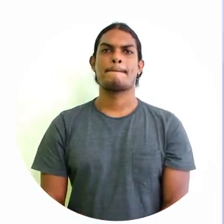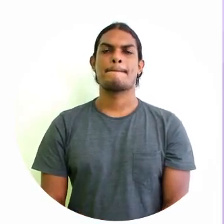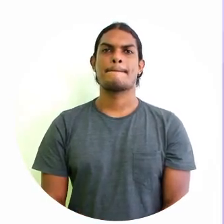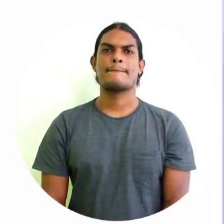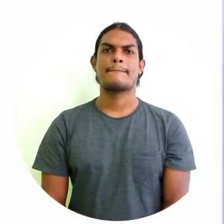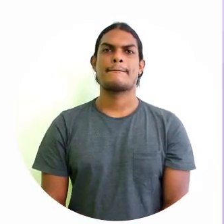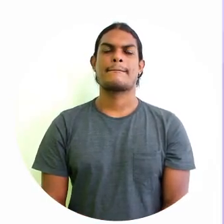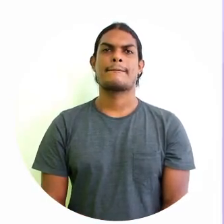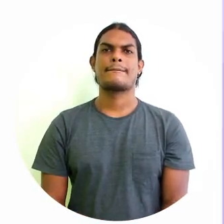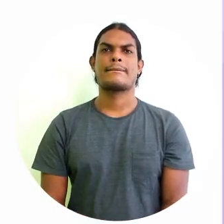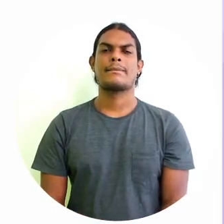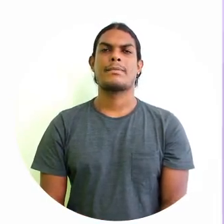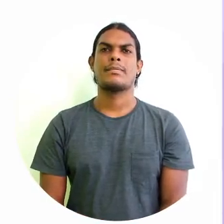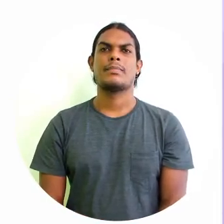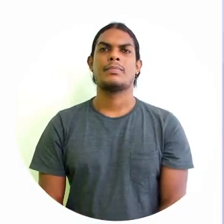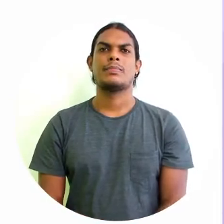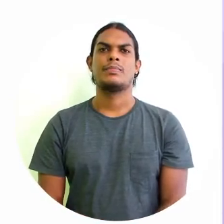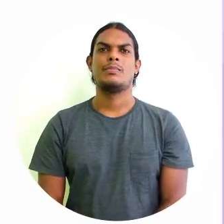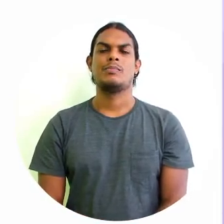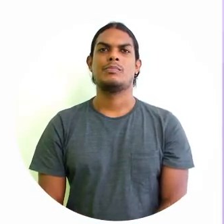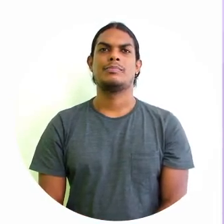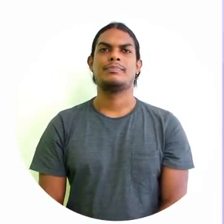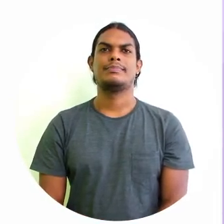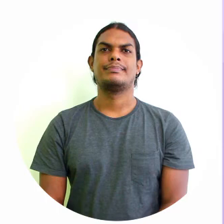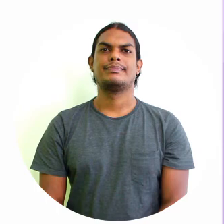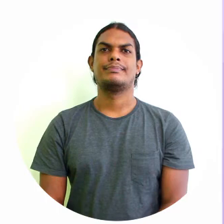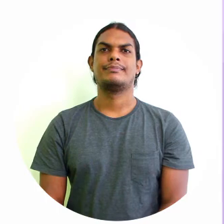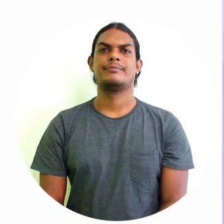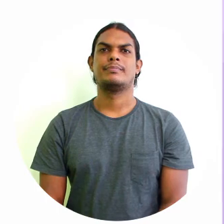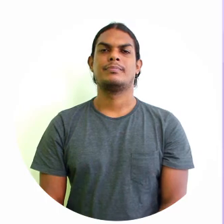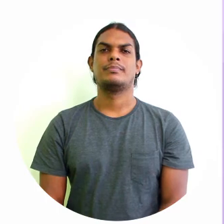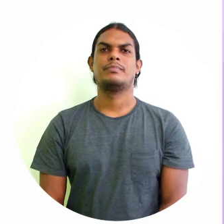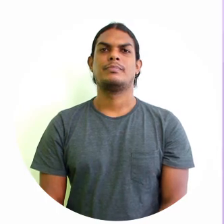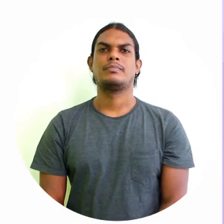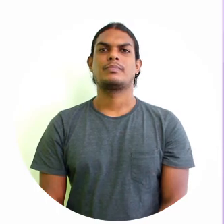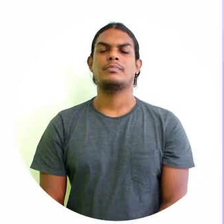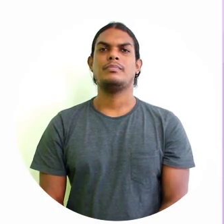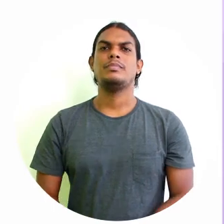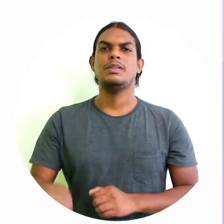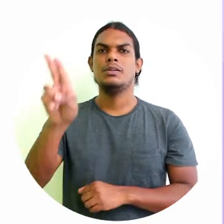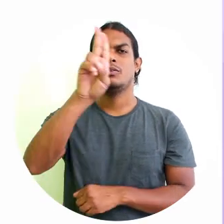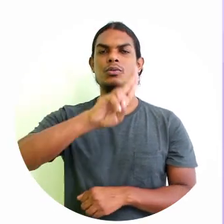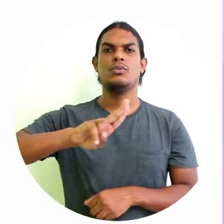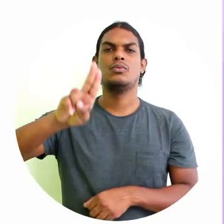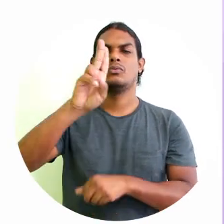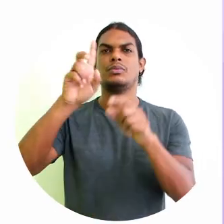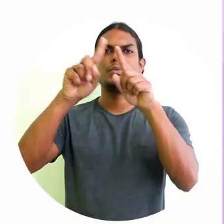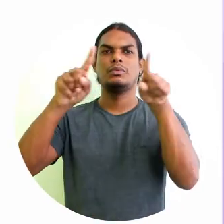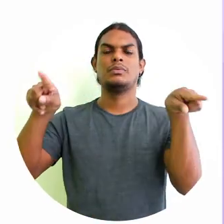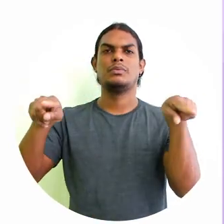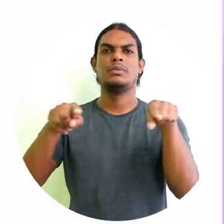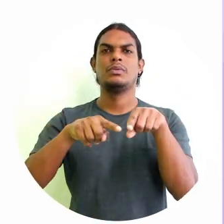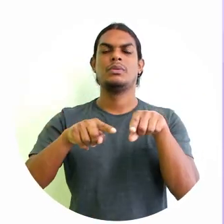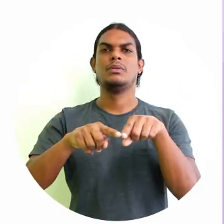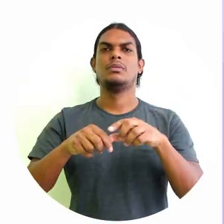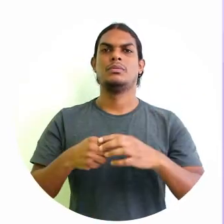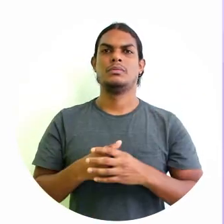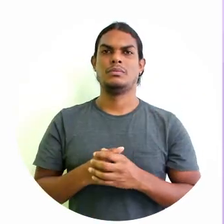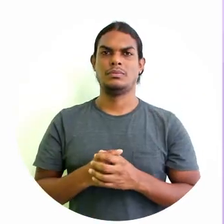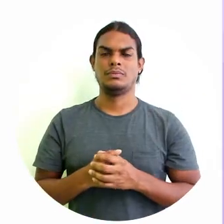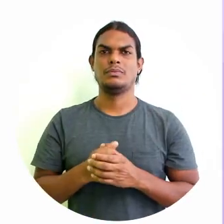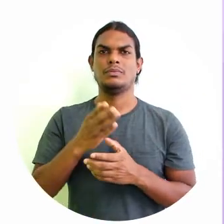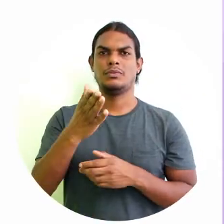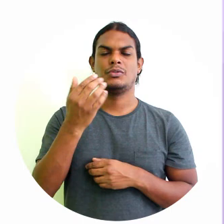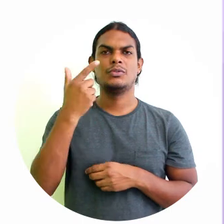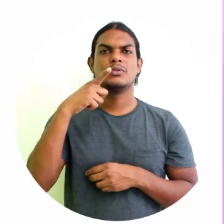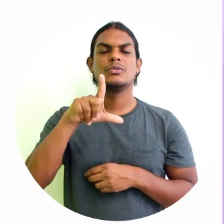as referências para vocês, mas é um universo riquíssimo. Então ele explora a questão dos triângulos de Penrose e aqui você consegue